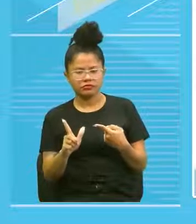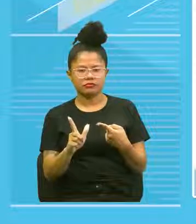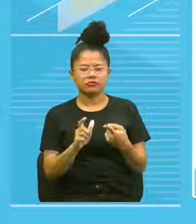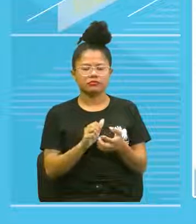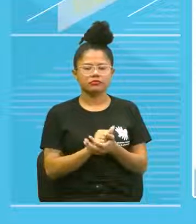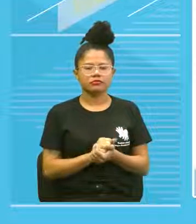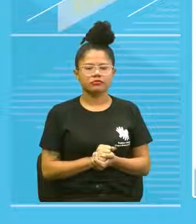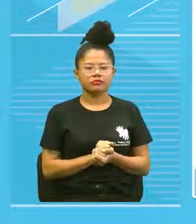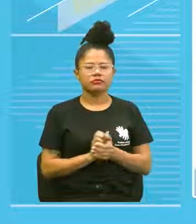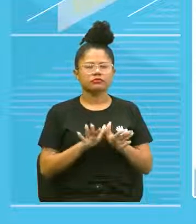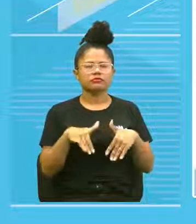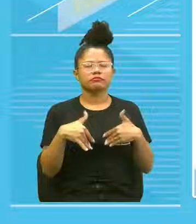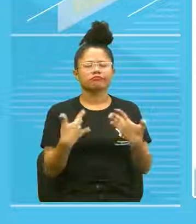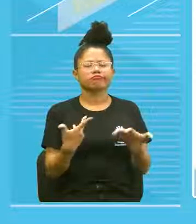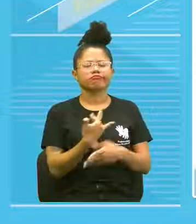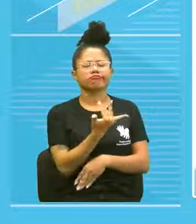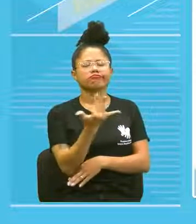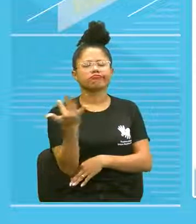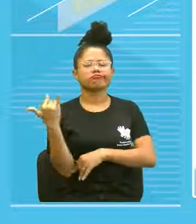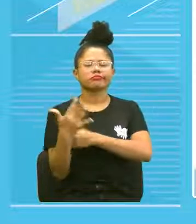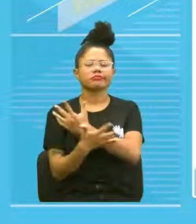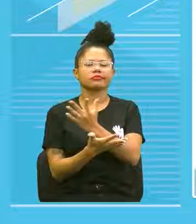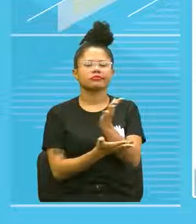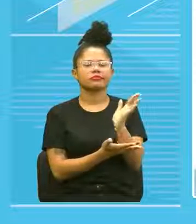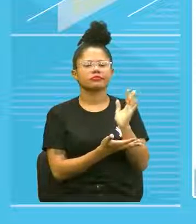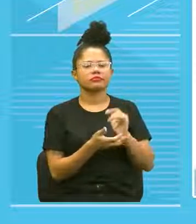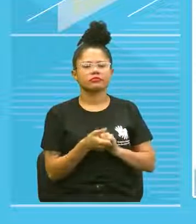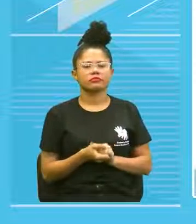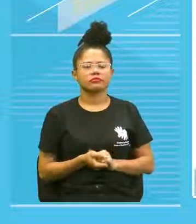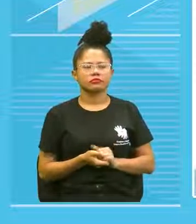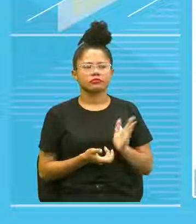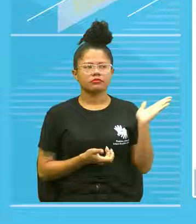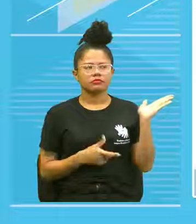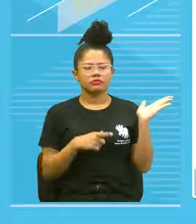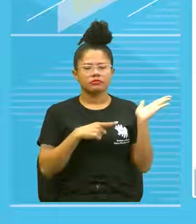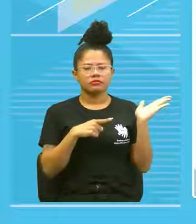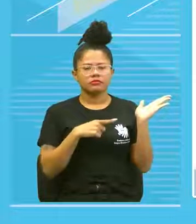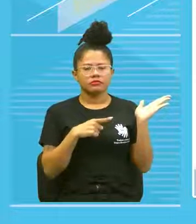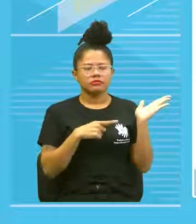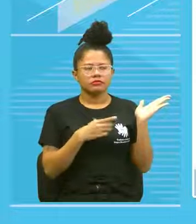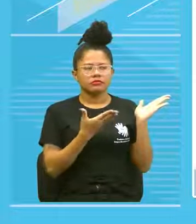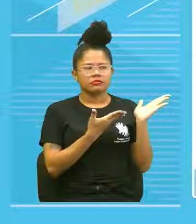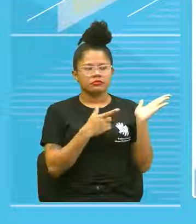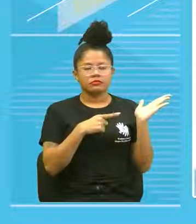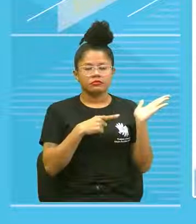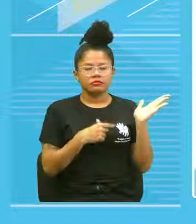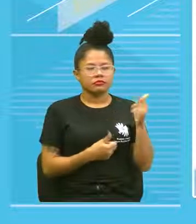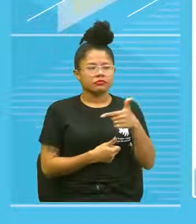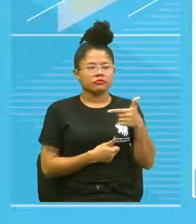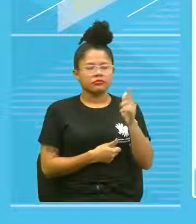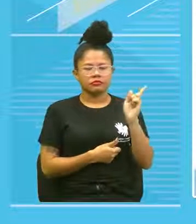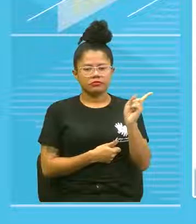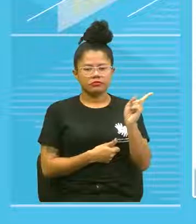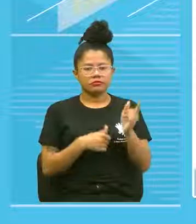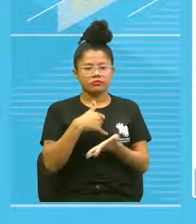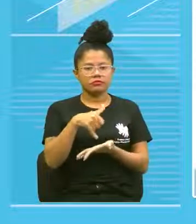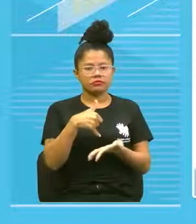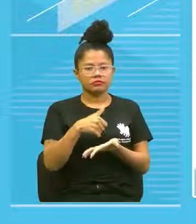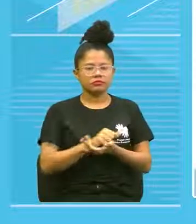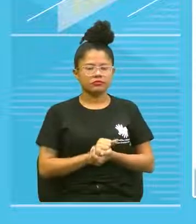e quais os vegetais que produz os esse biodiesel Esse óleo